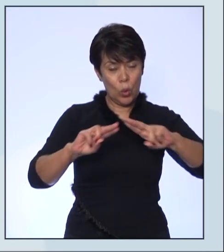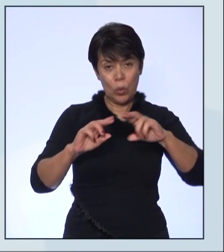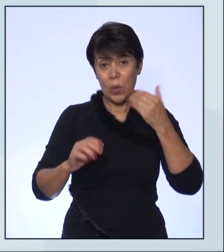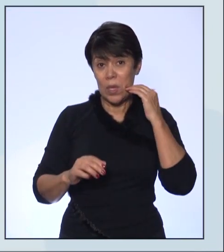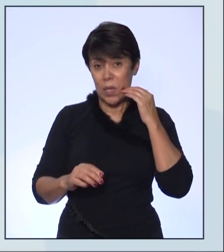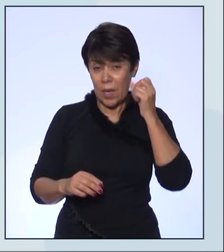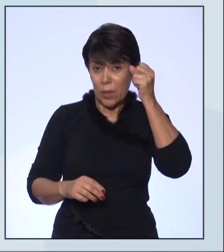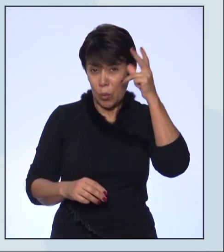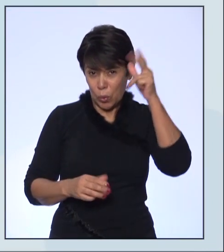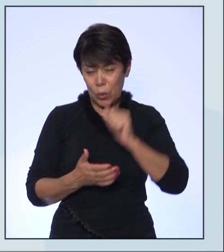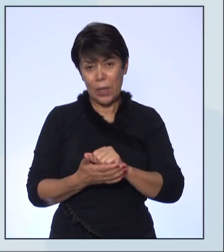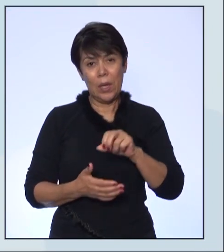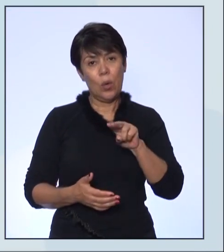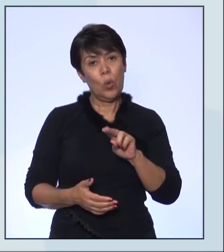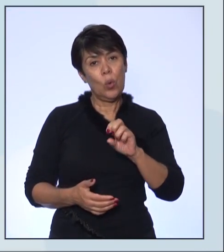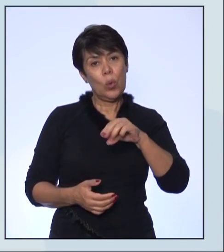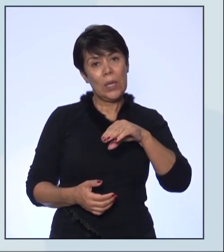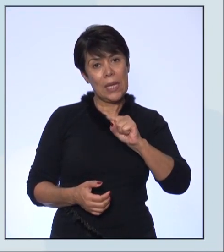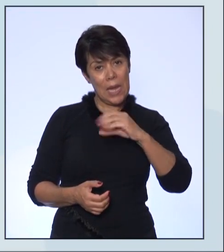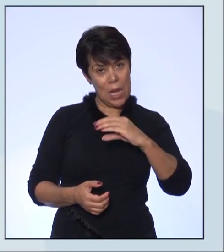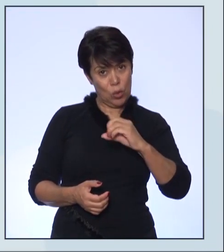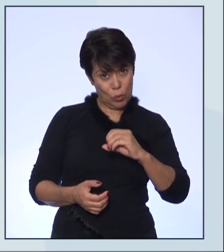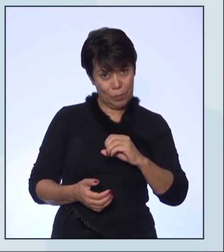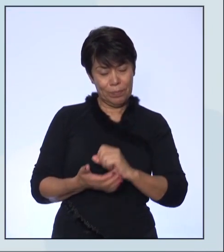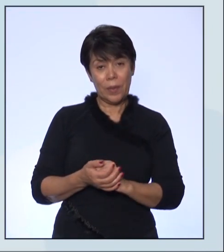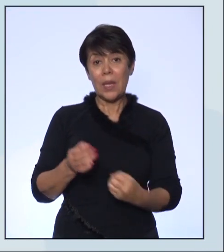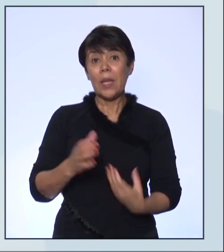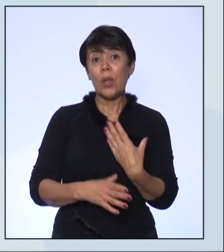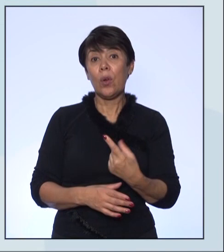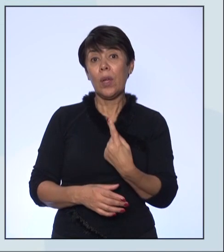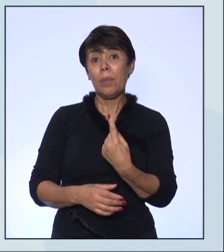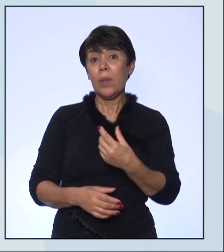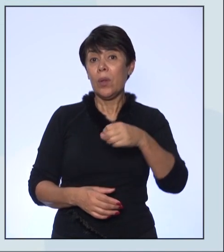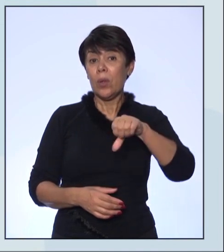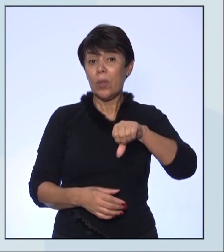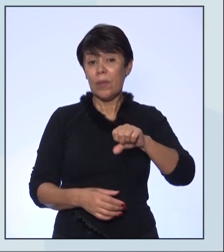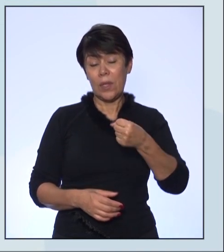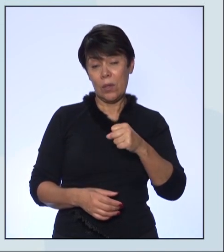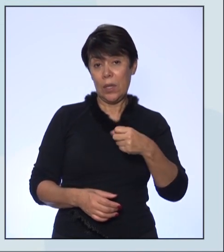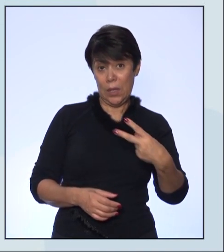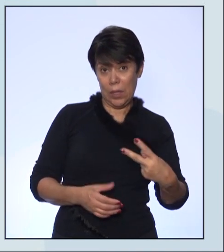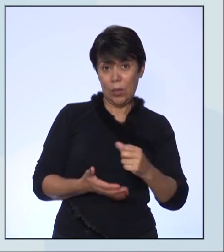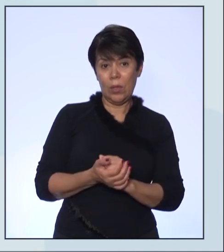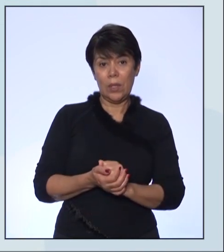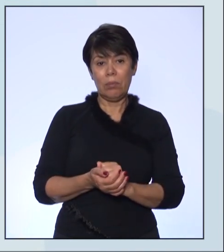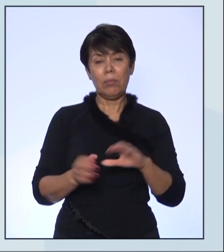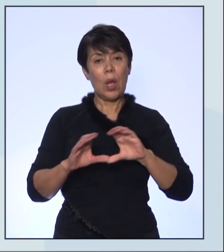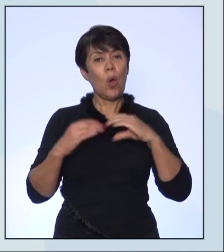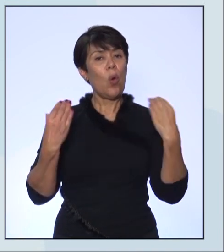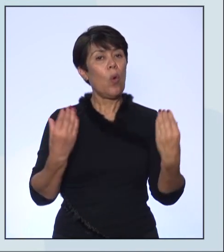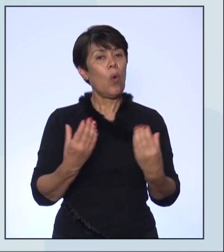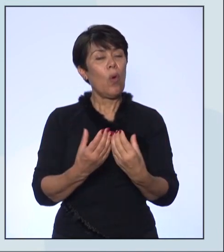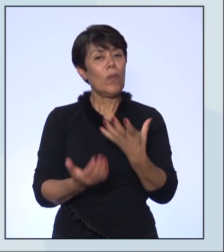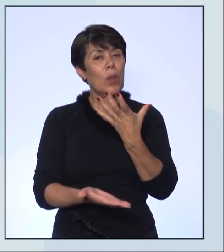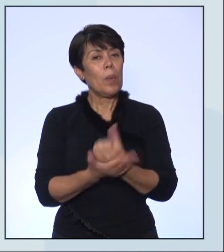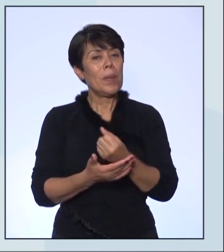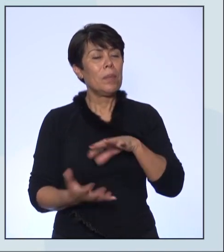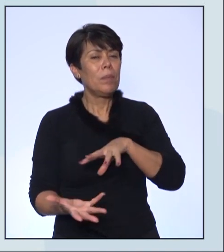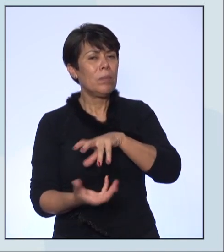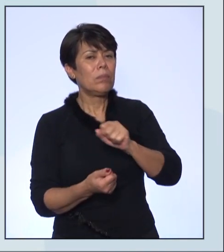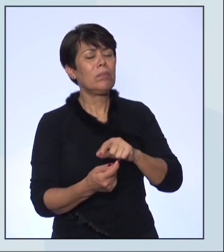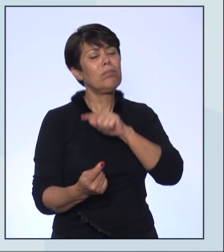Cultura, no caso a Unesco, criou em 1972 a Convenção do Patrimônio Mundial. Com qual objetivo,